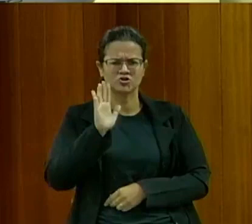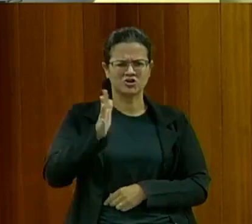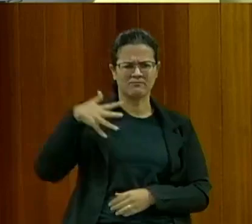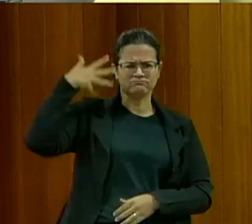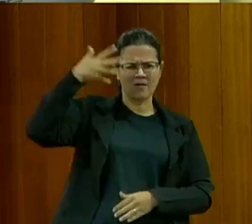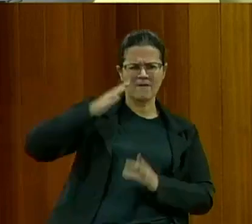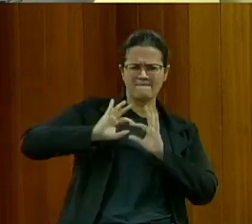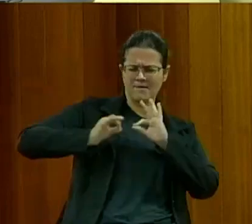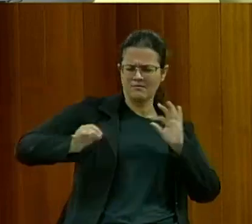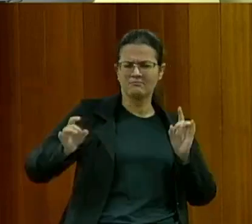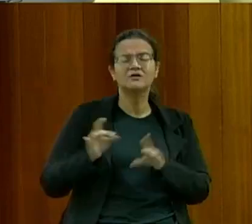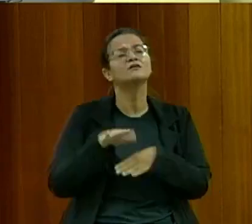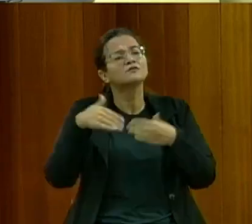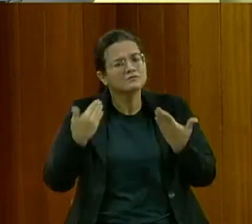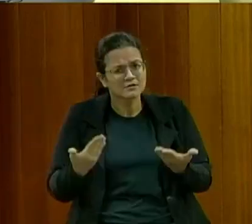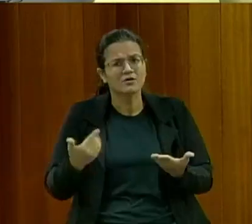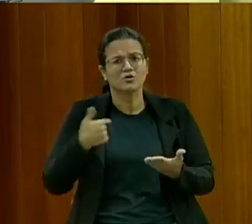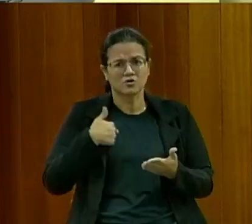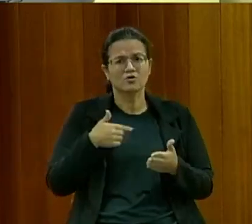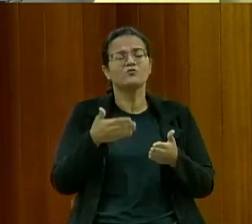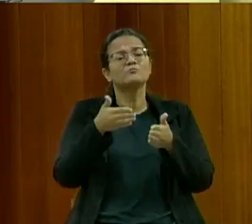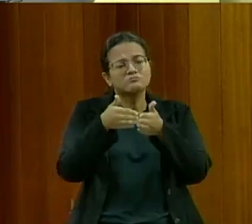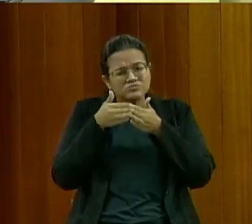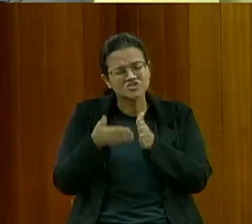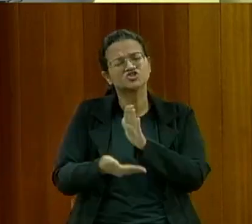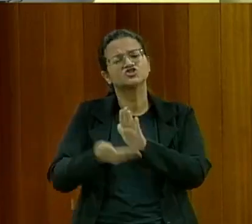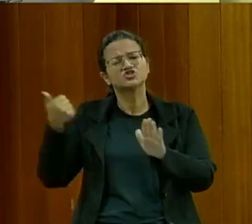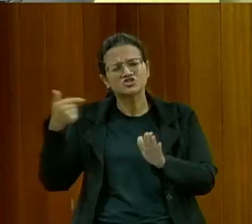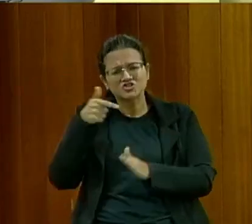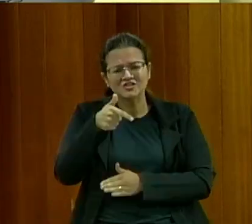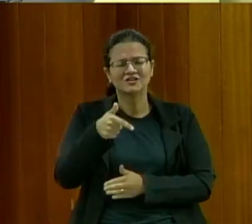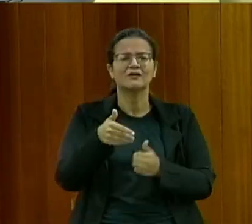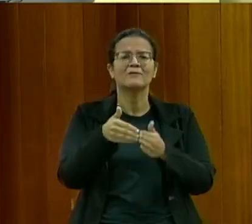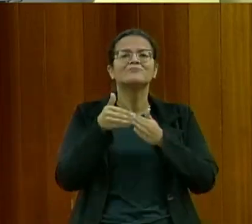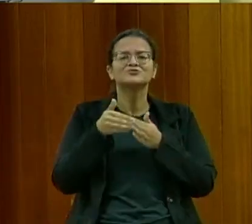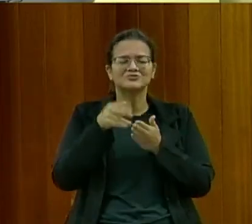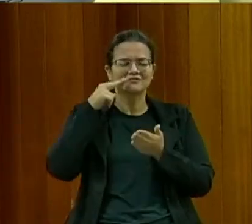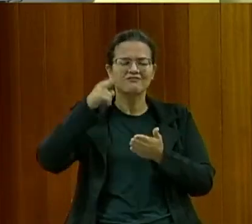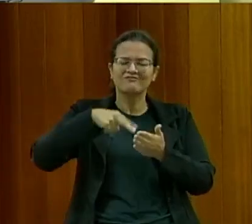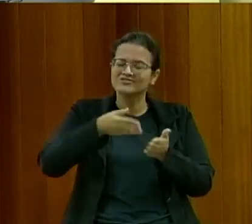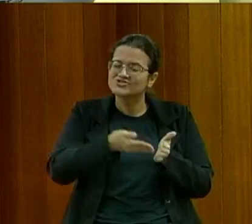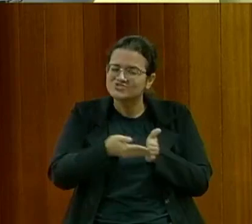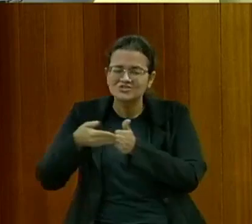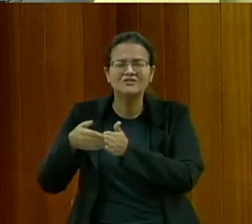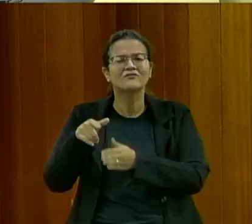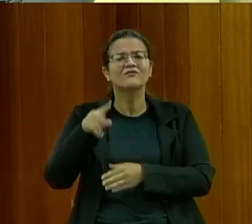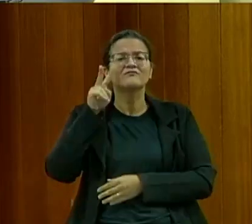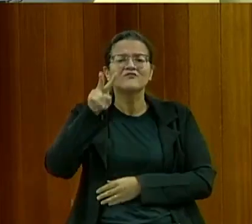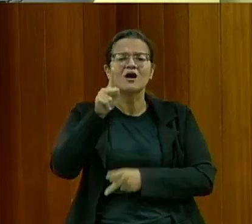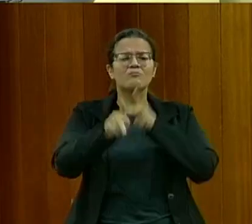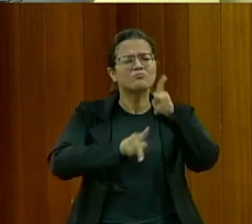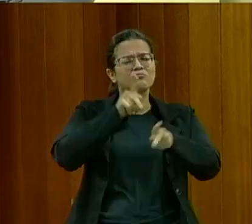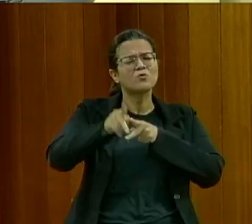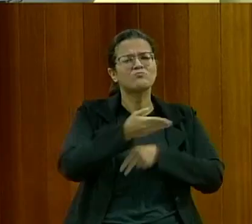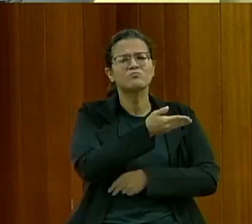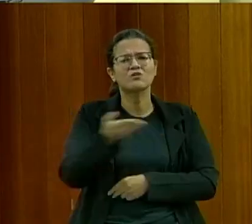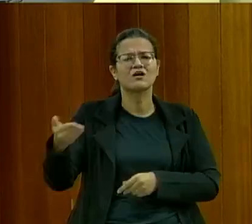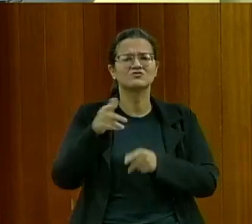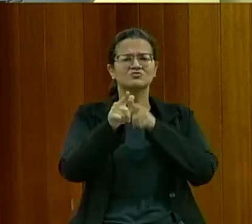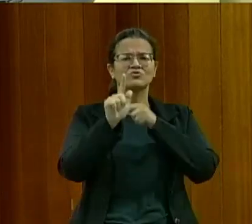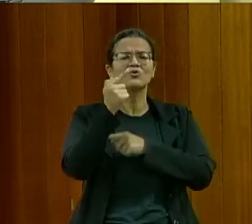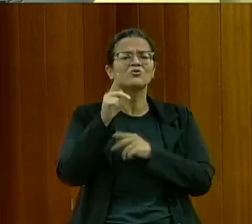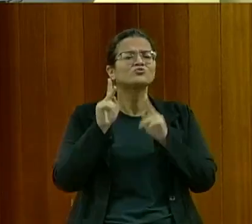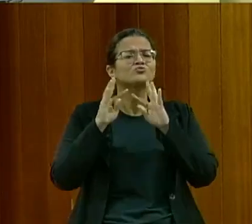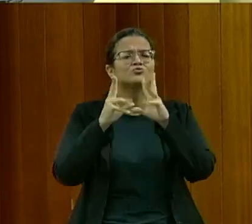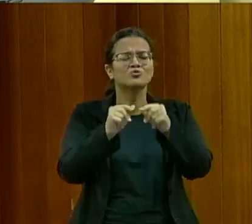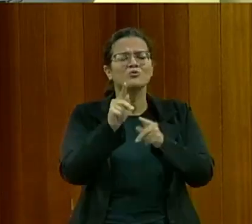retirar essa diligência, vamos retirar isso. Ouça a população de Goiânia, vereadora Gabriela, ouça a população de